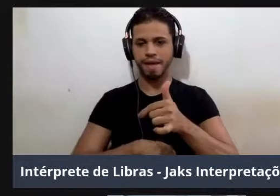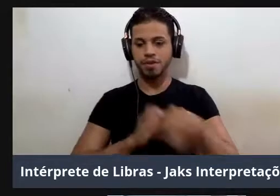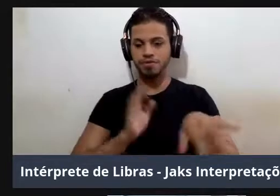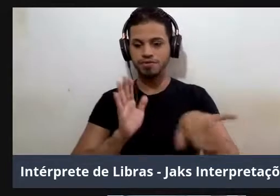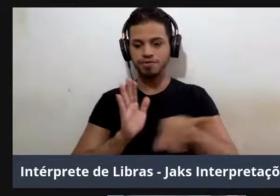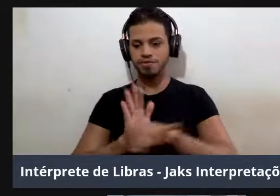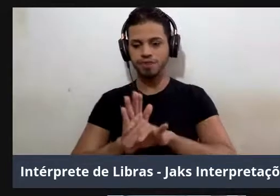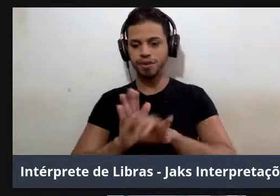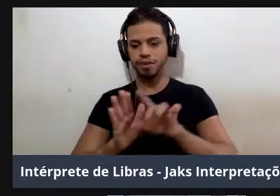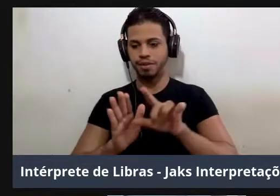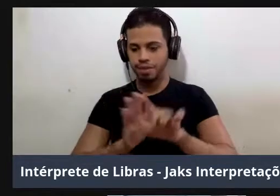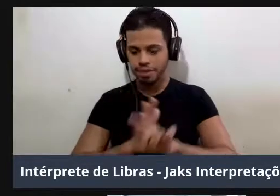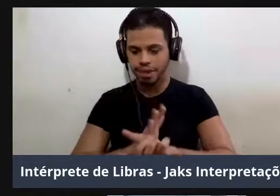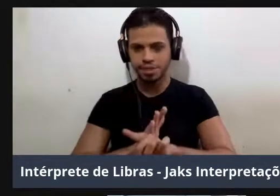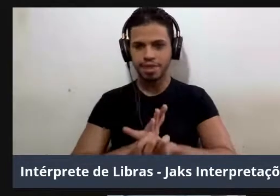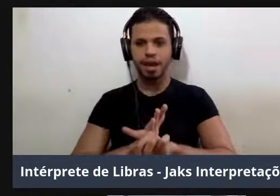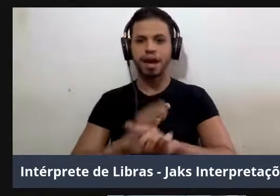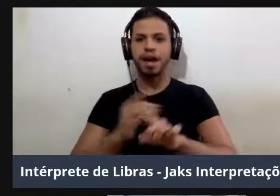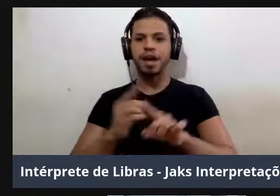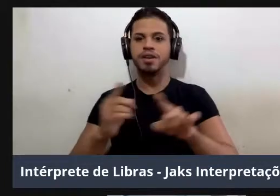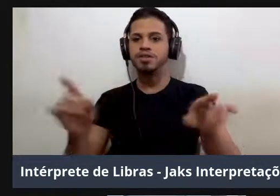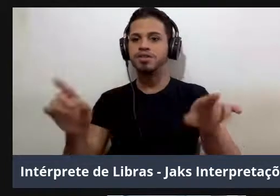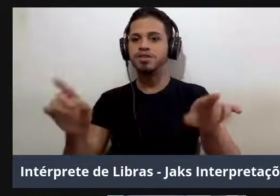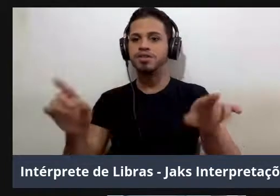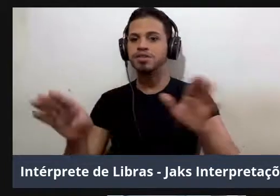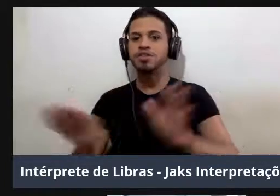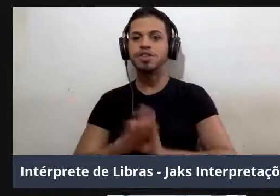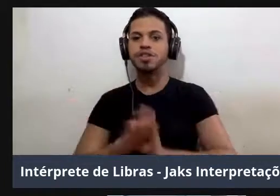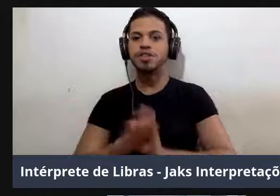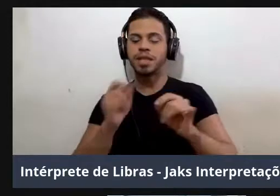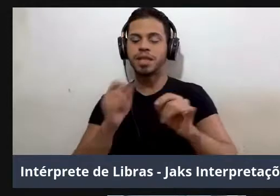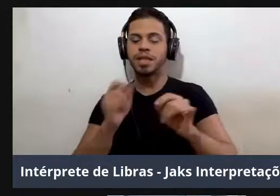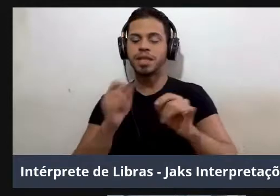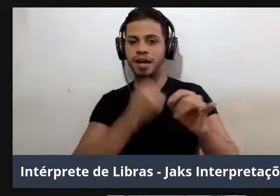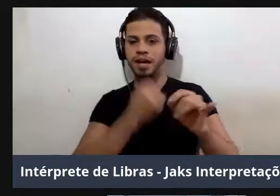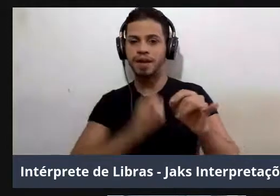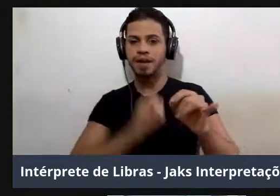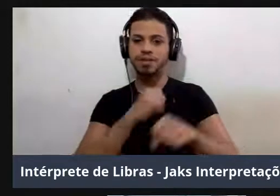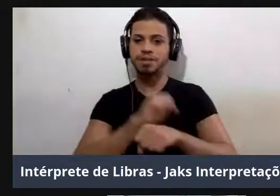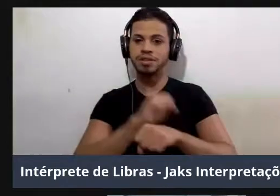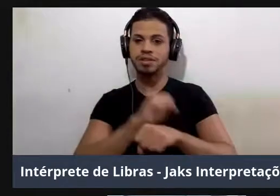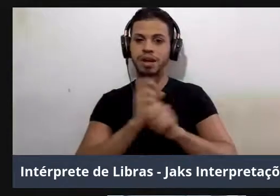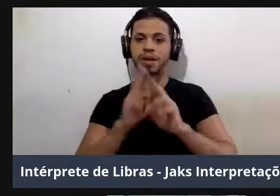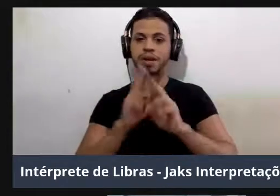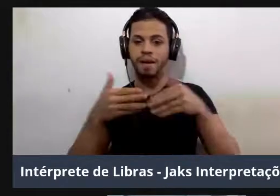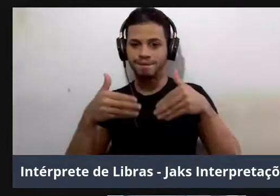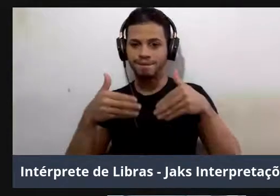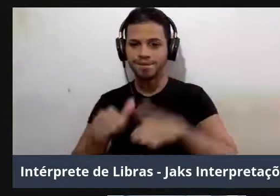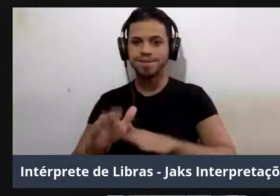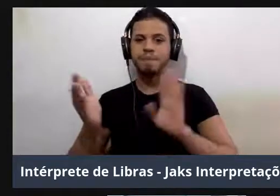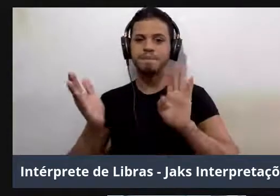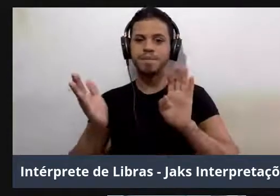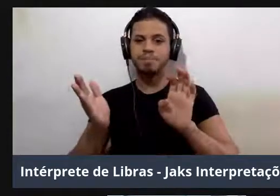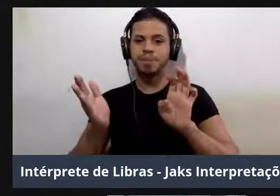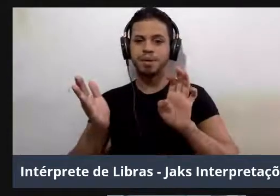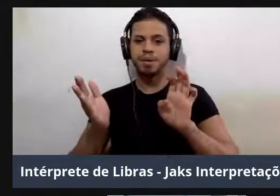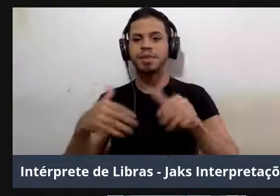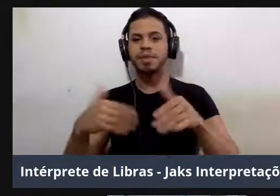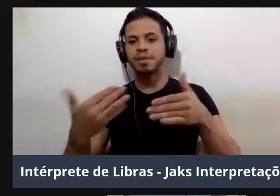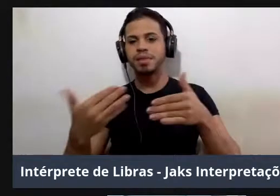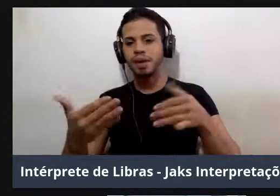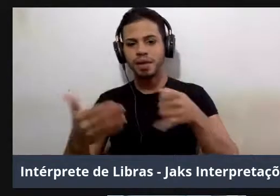né? E aí você não está mesmo esperando, o bebê quer nascer, quer sair, então não tem um horário. Então aí às vezes elas